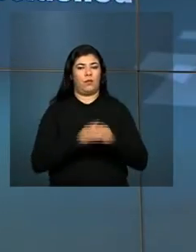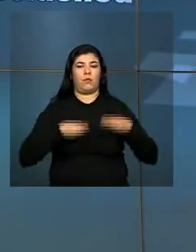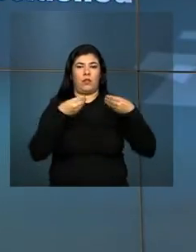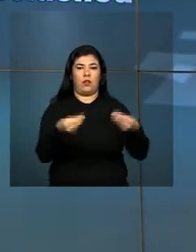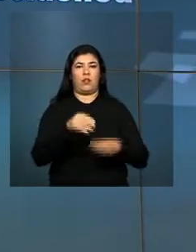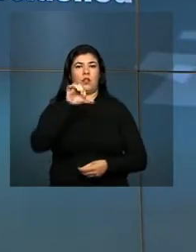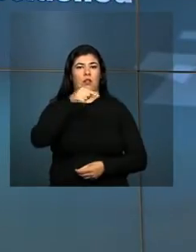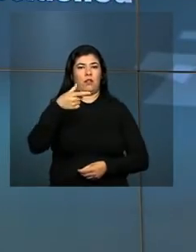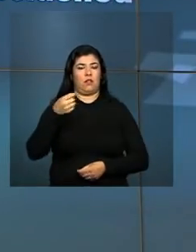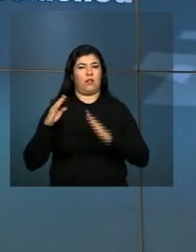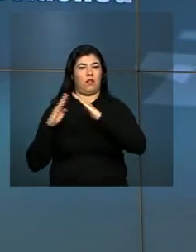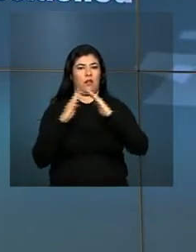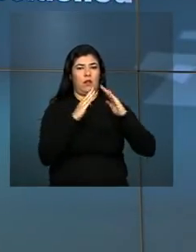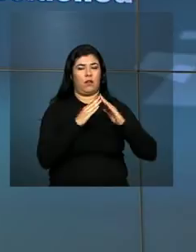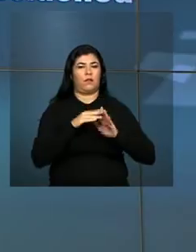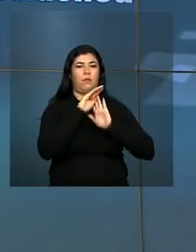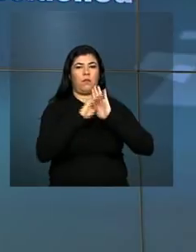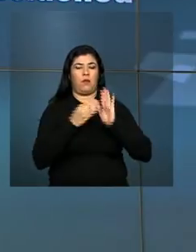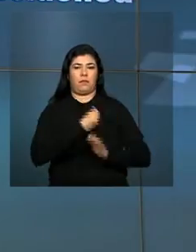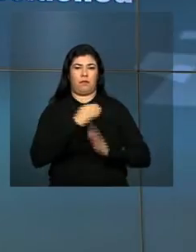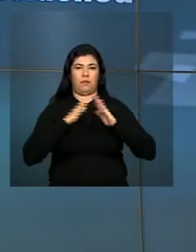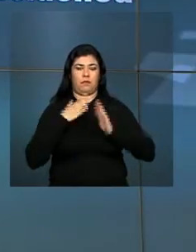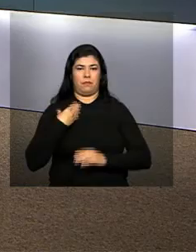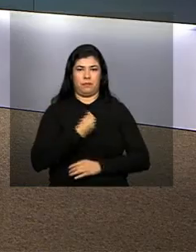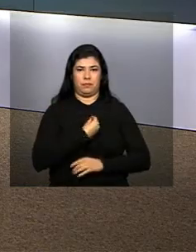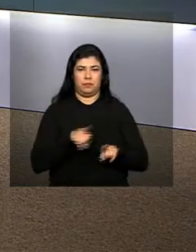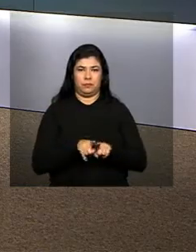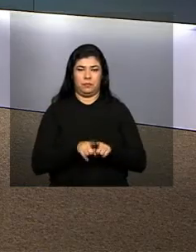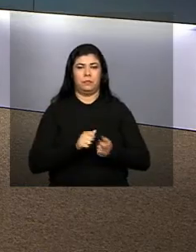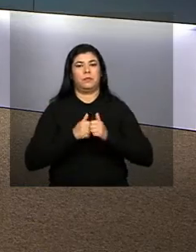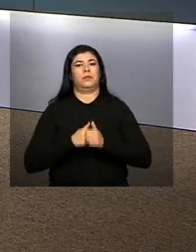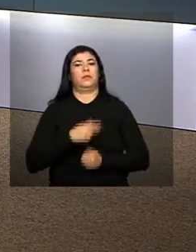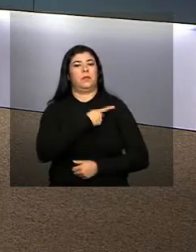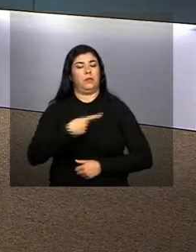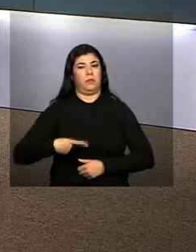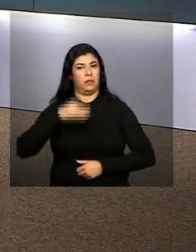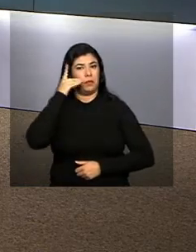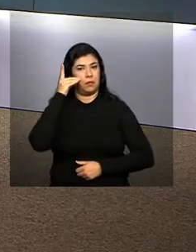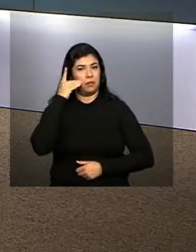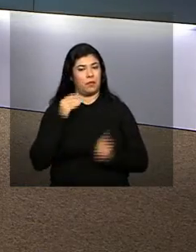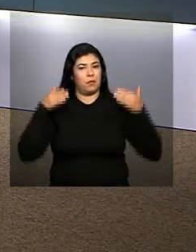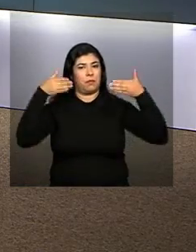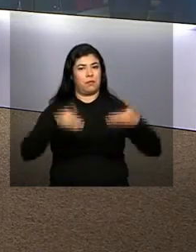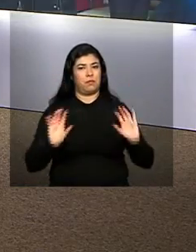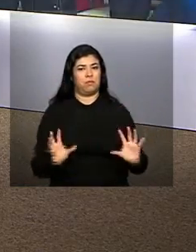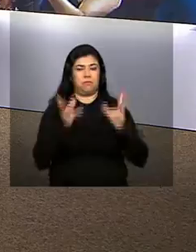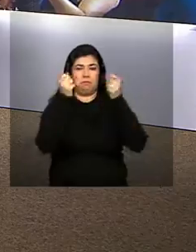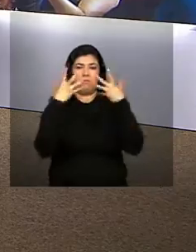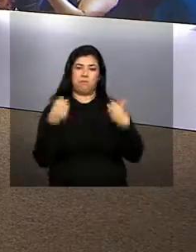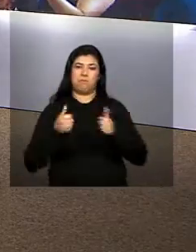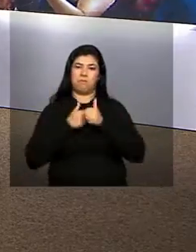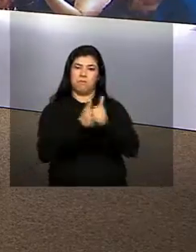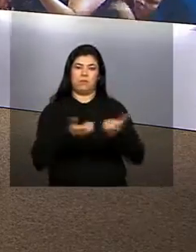920 unidades habitacionais do programa Minha Casa Minha Vida. A presidenta Dilma Rousseff participa da cerimônia, que